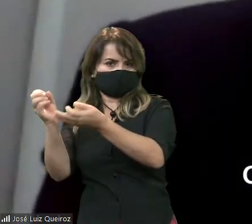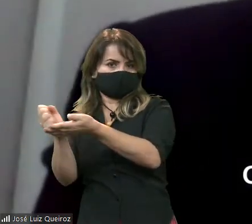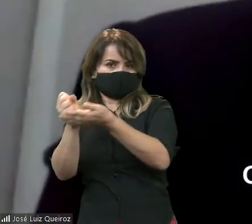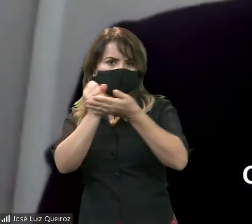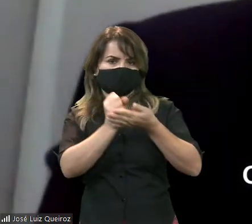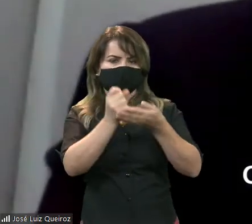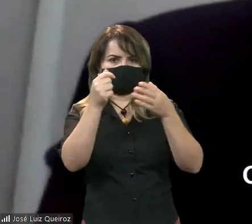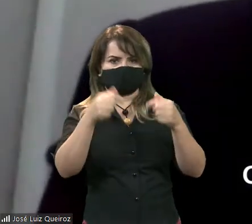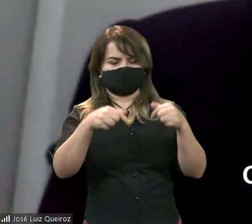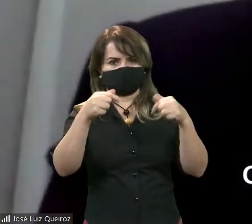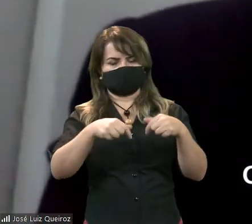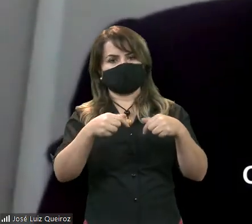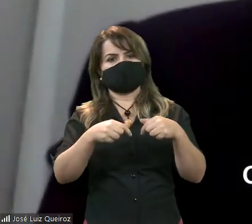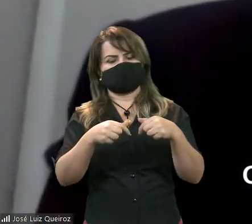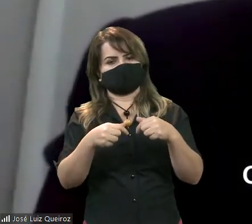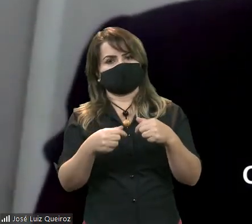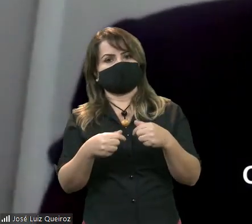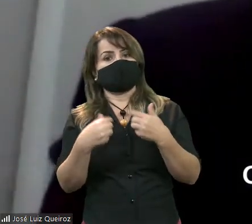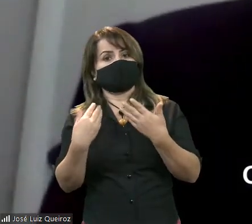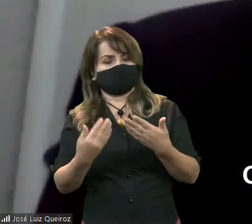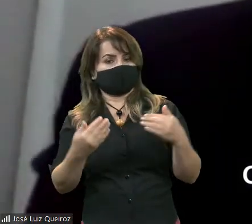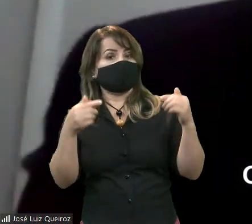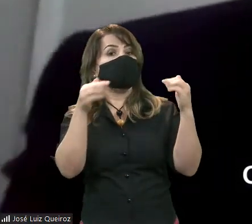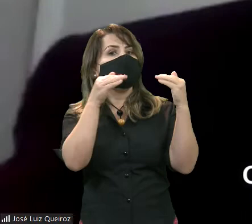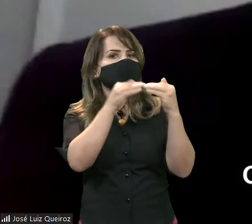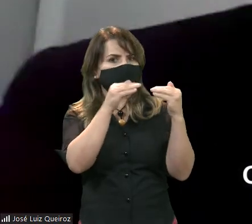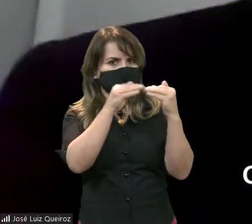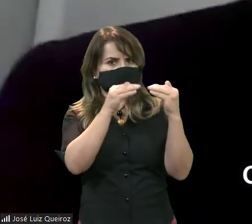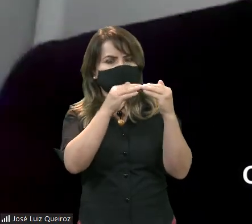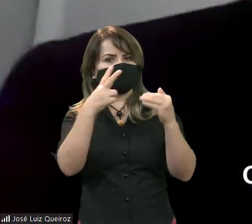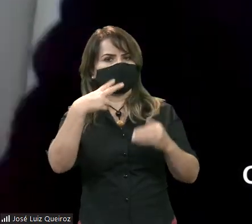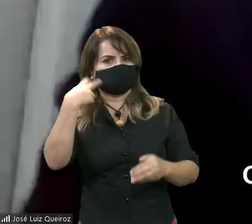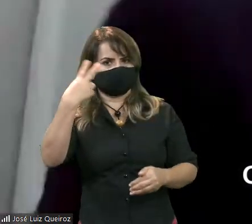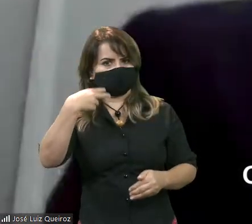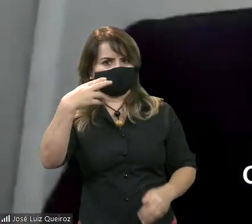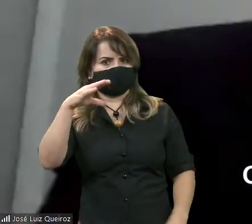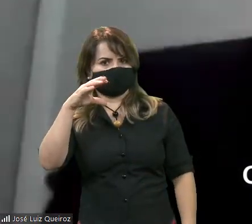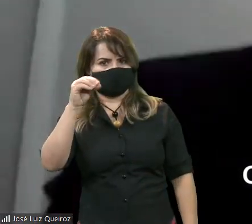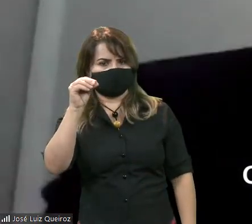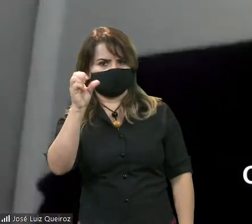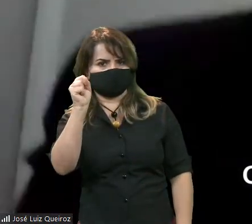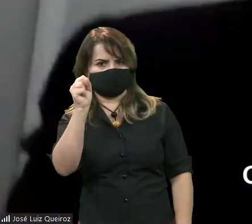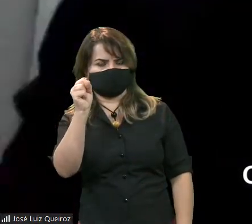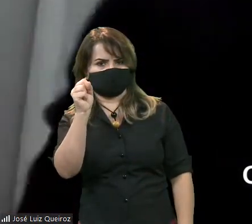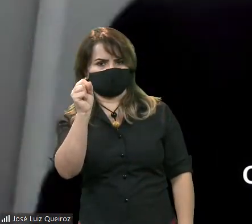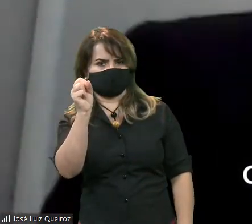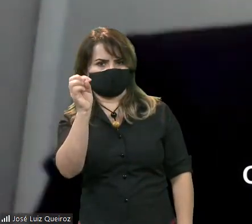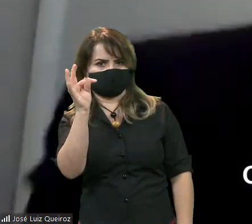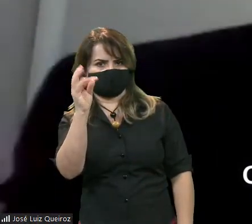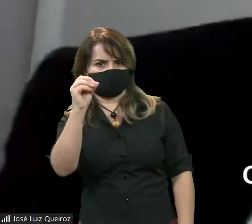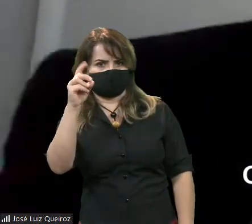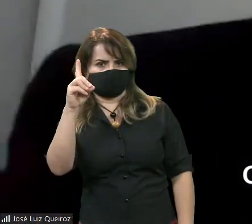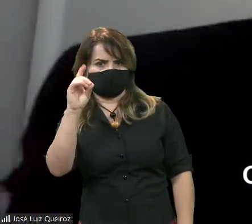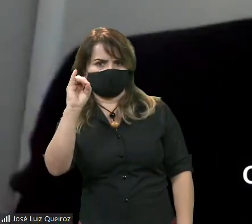a explanação do vereador Marcos Custódio. Eu não acredito que